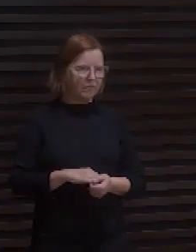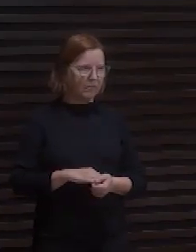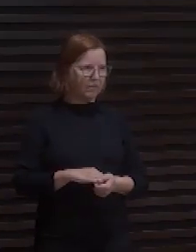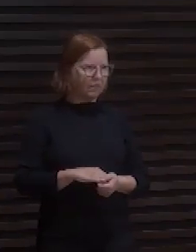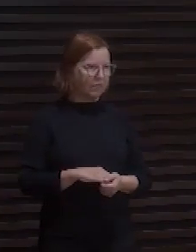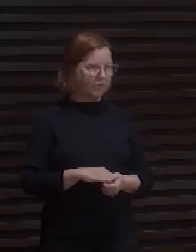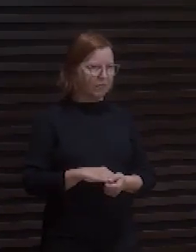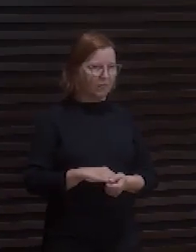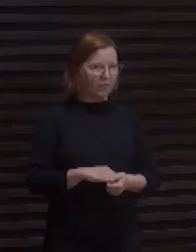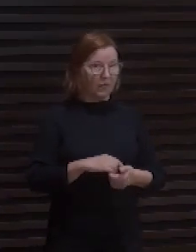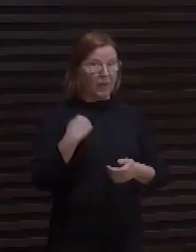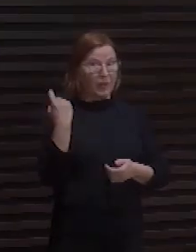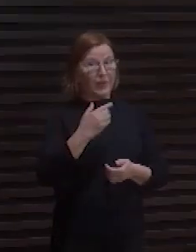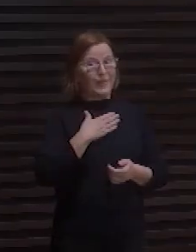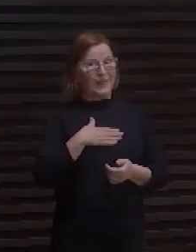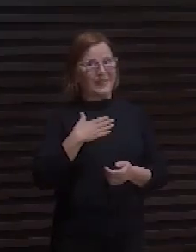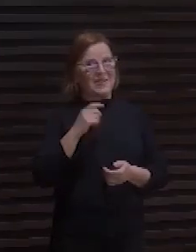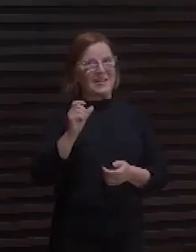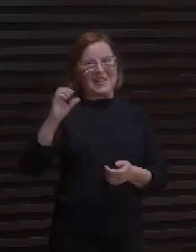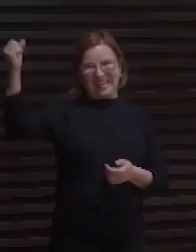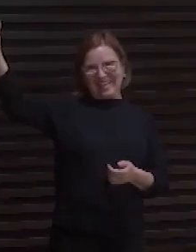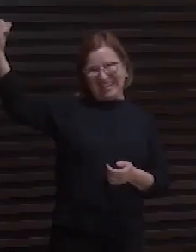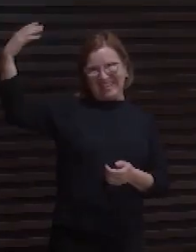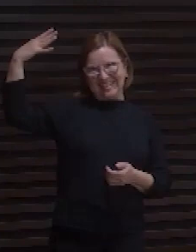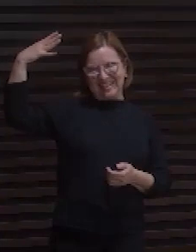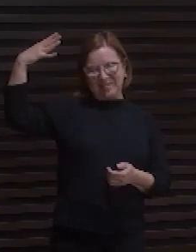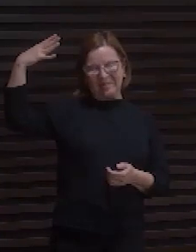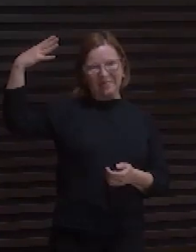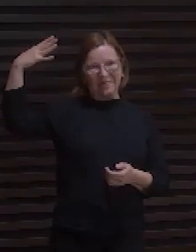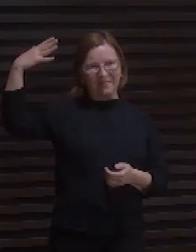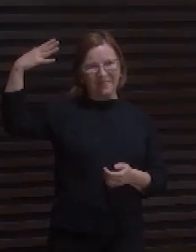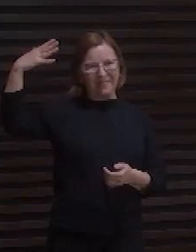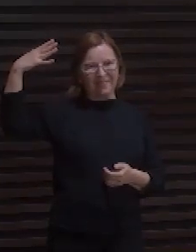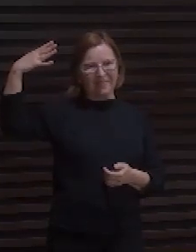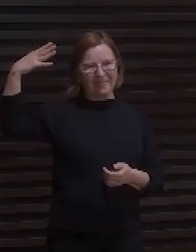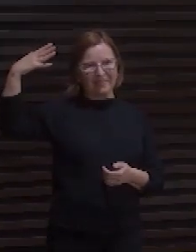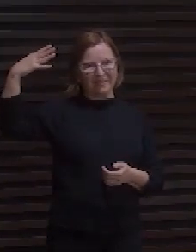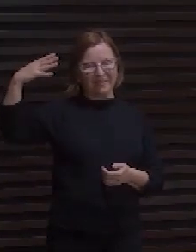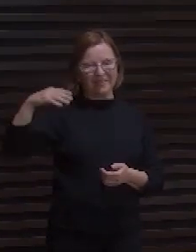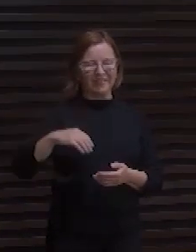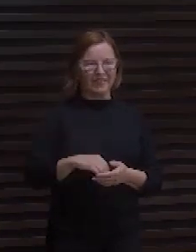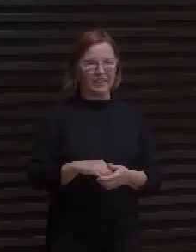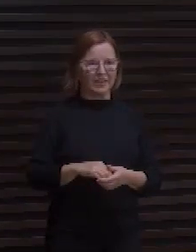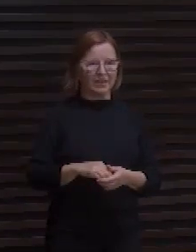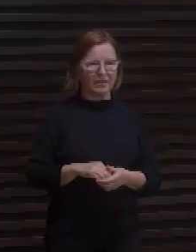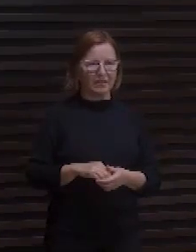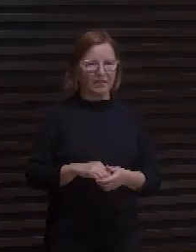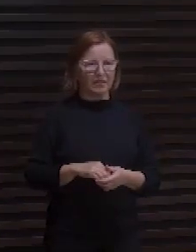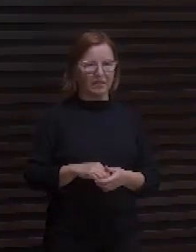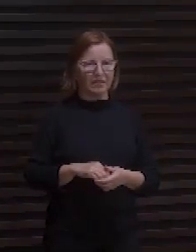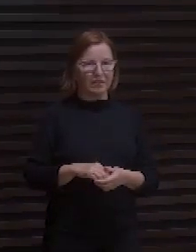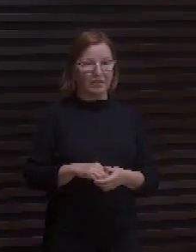A gente gosta muito da palavra graça. É tudo de graça, por meio